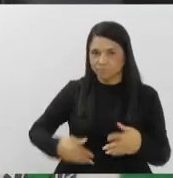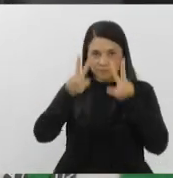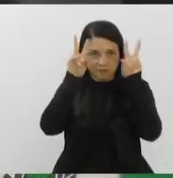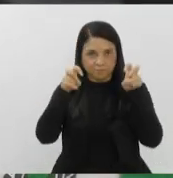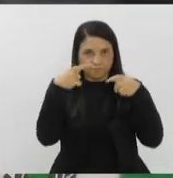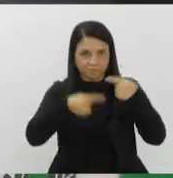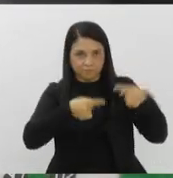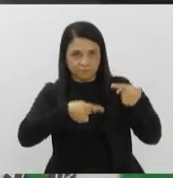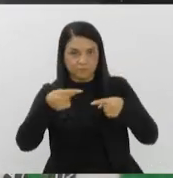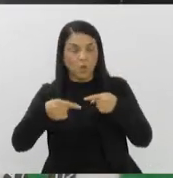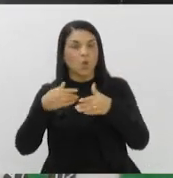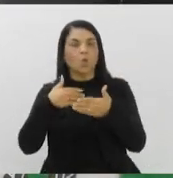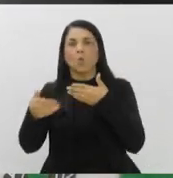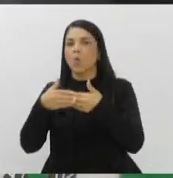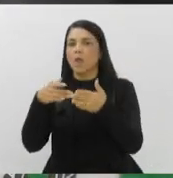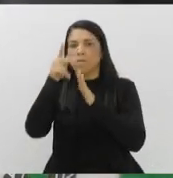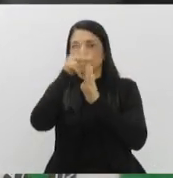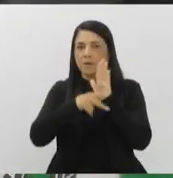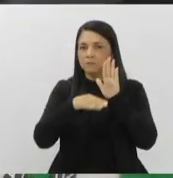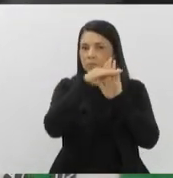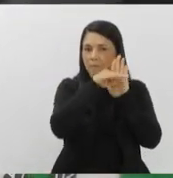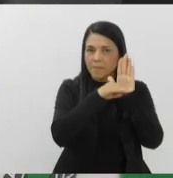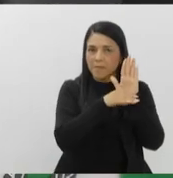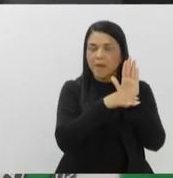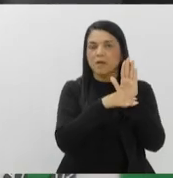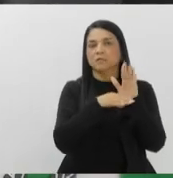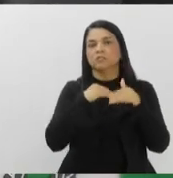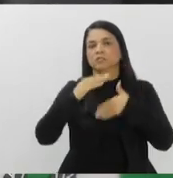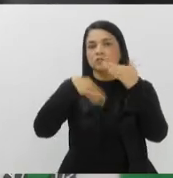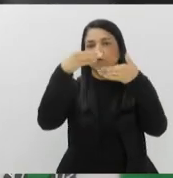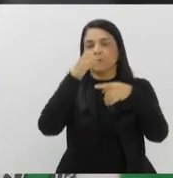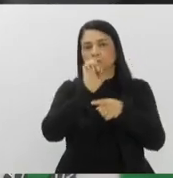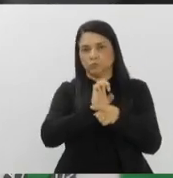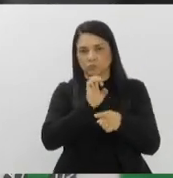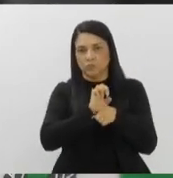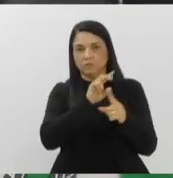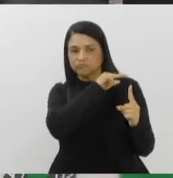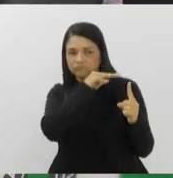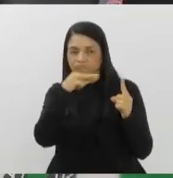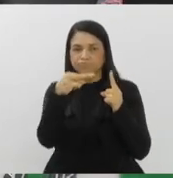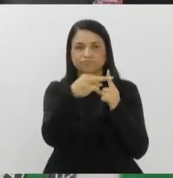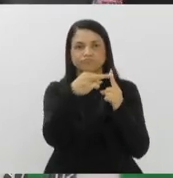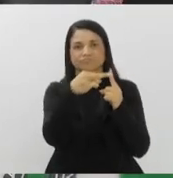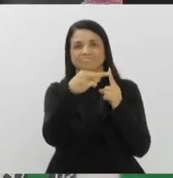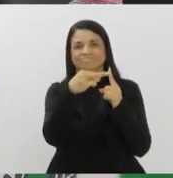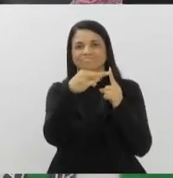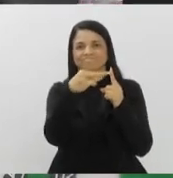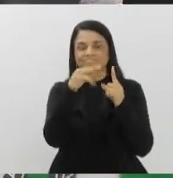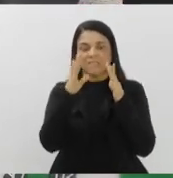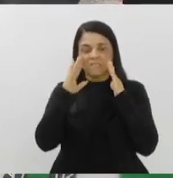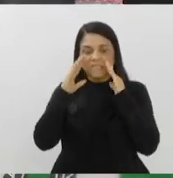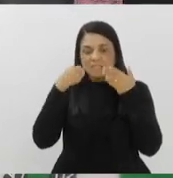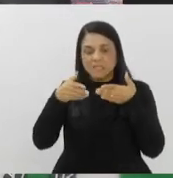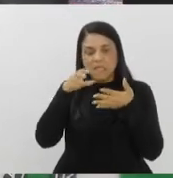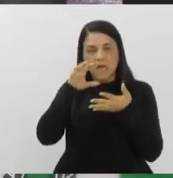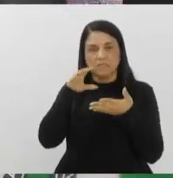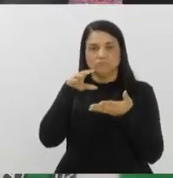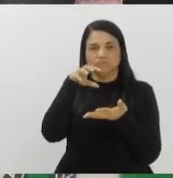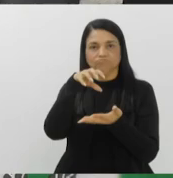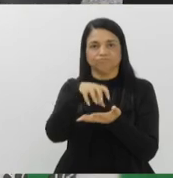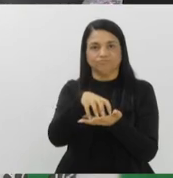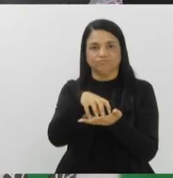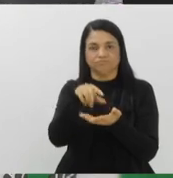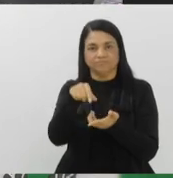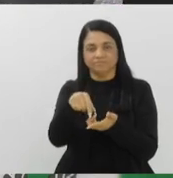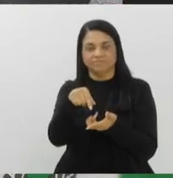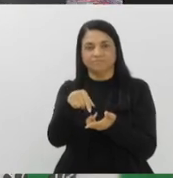plano de desenvolvimento do Estado tenha essa perspectiva de um olhar mais centrado para que a gente